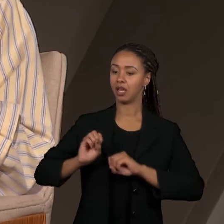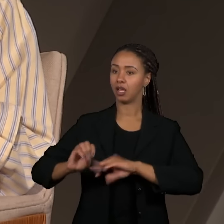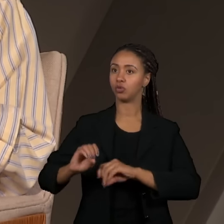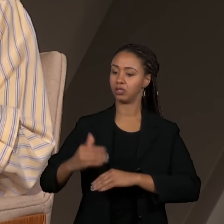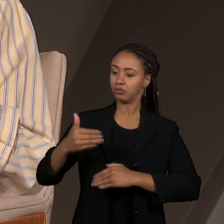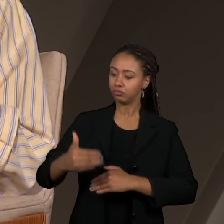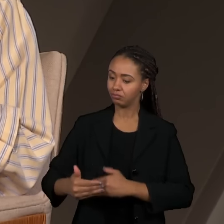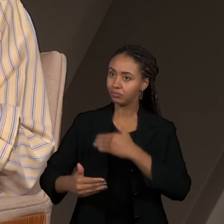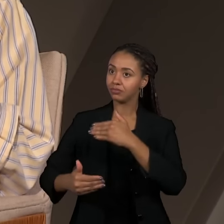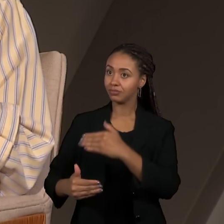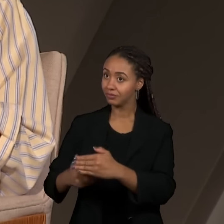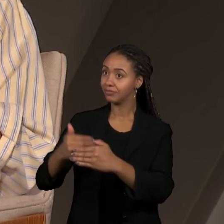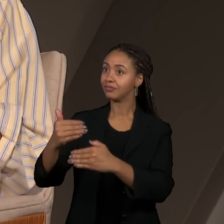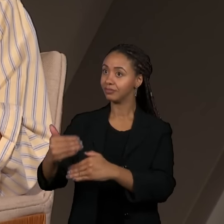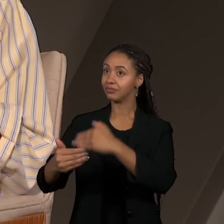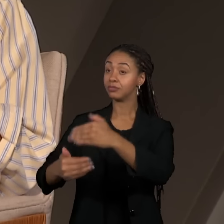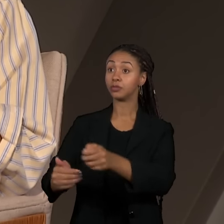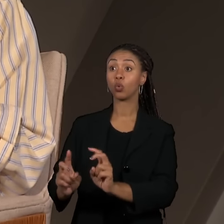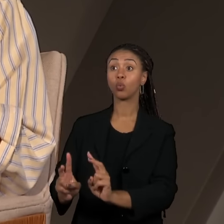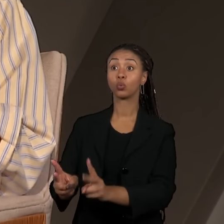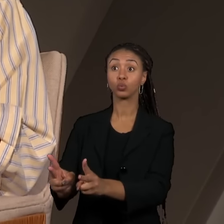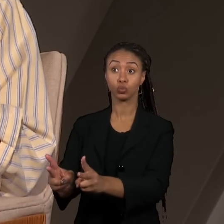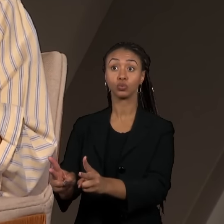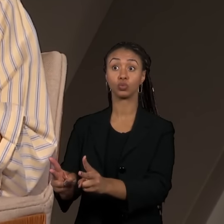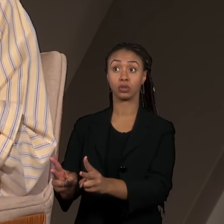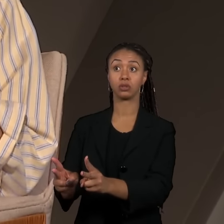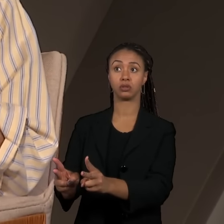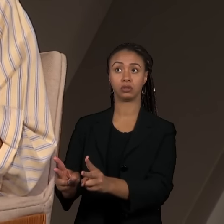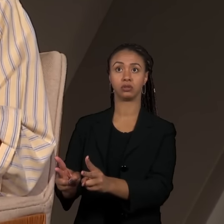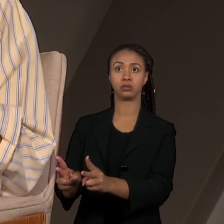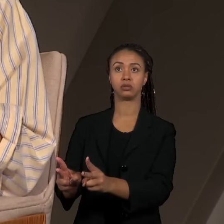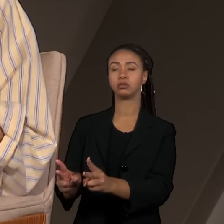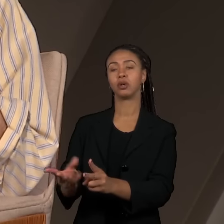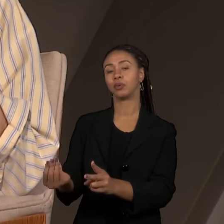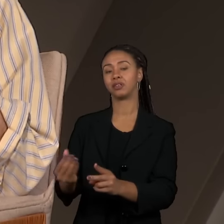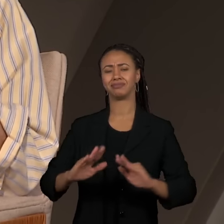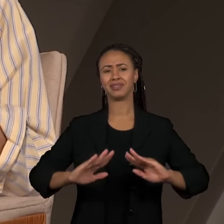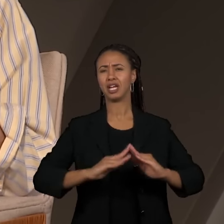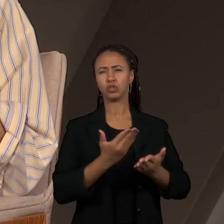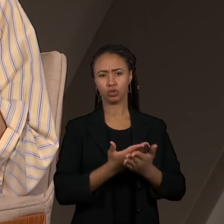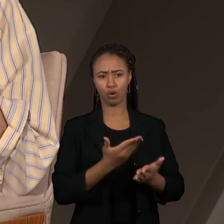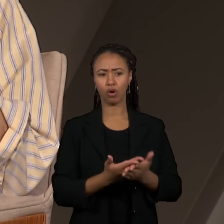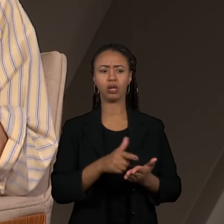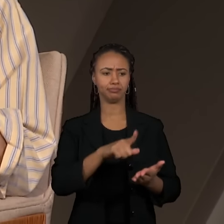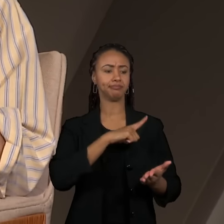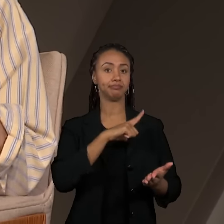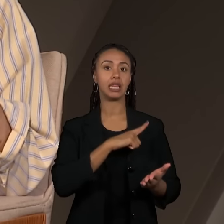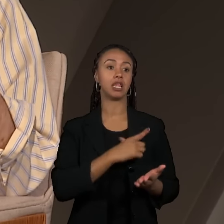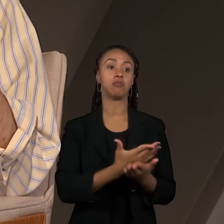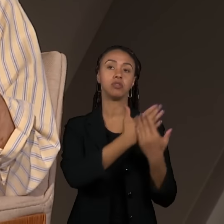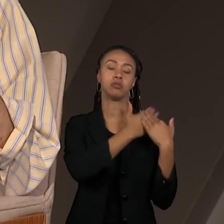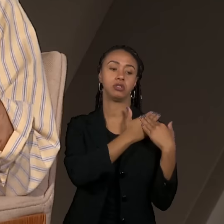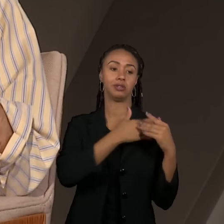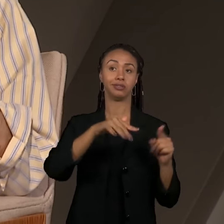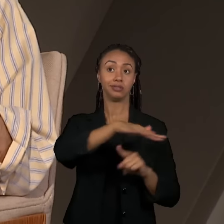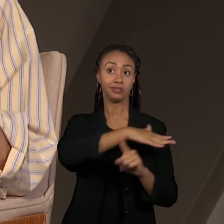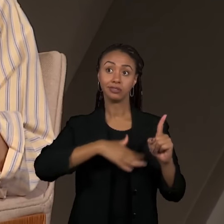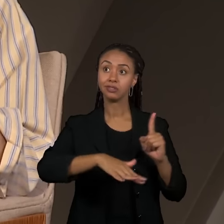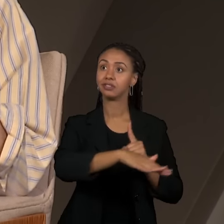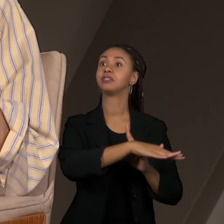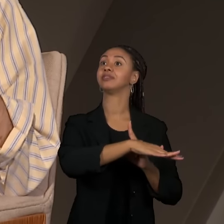a gente não vai né nunca a escola para mim tem uma função social